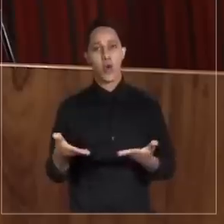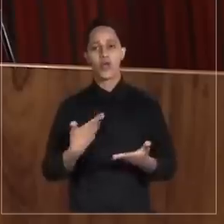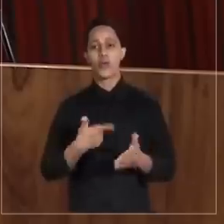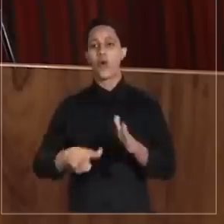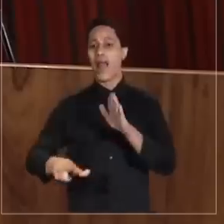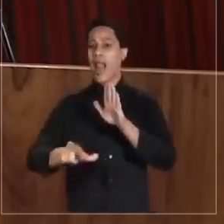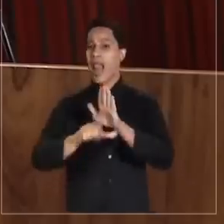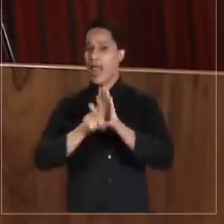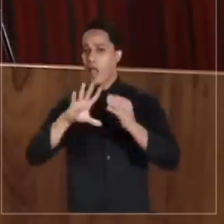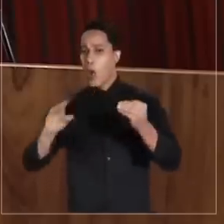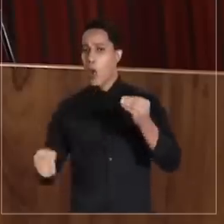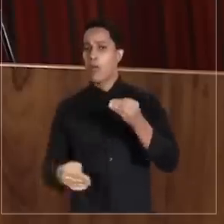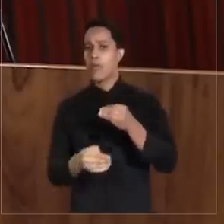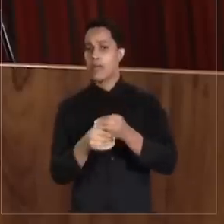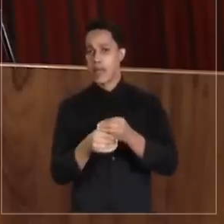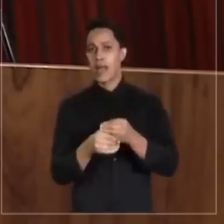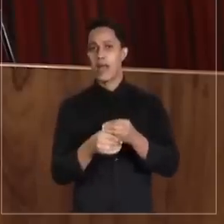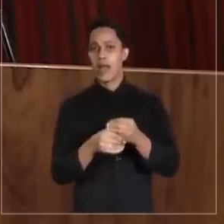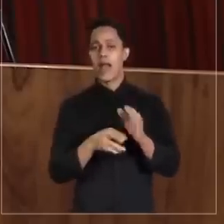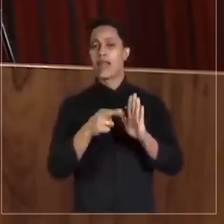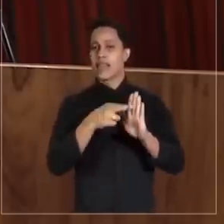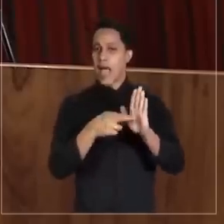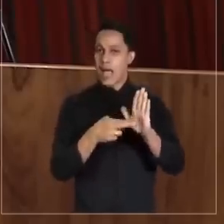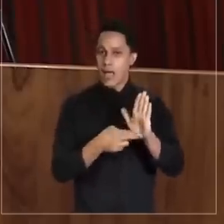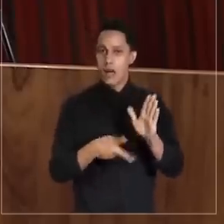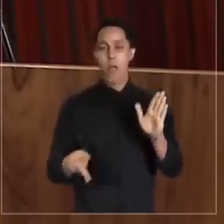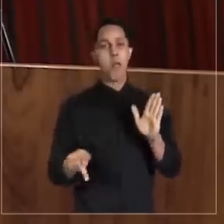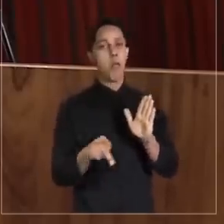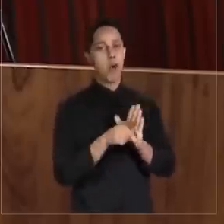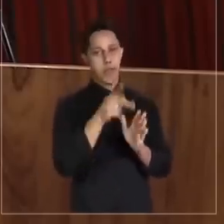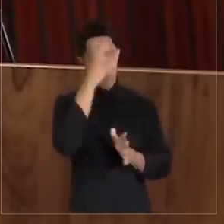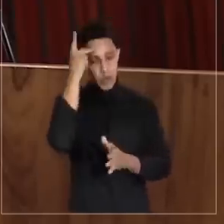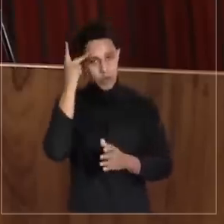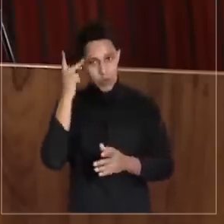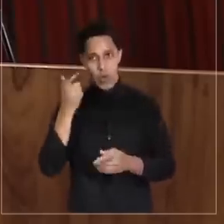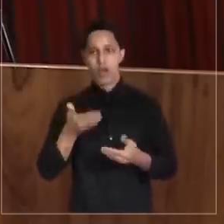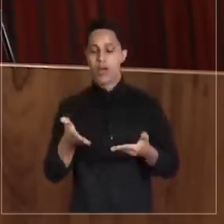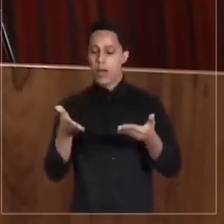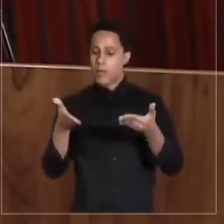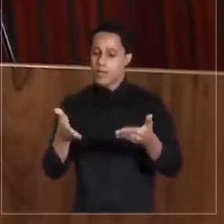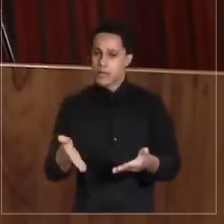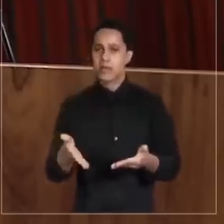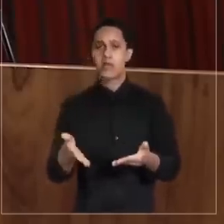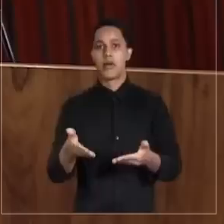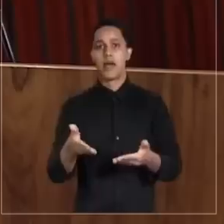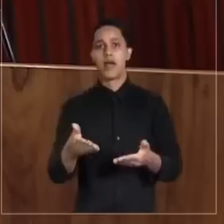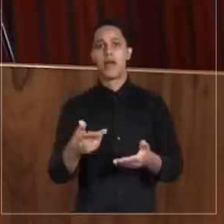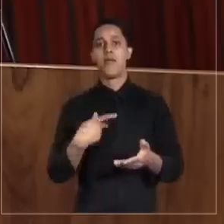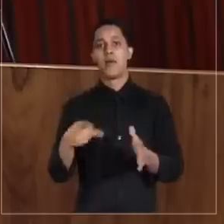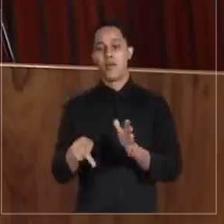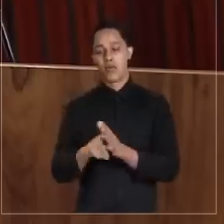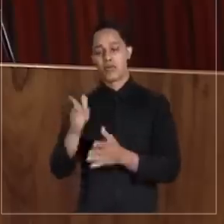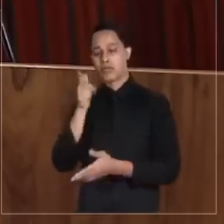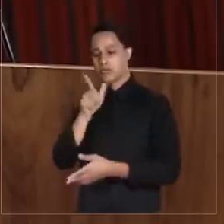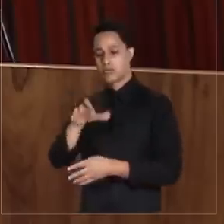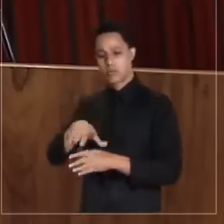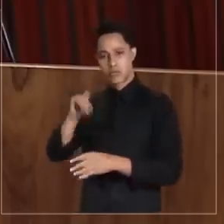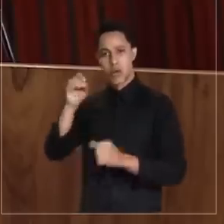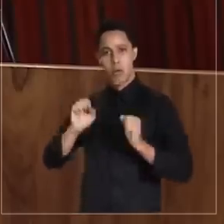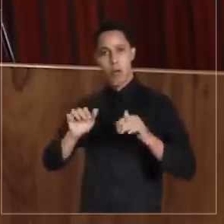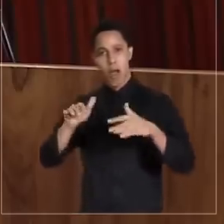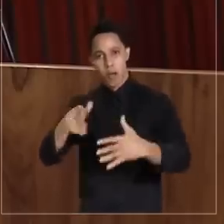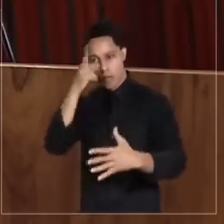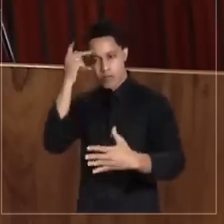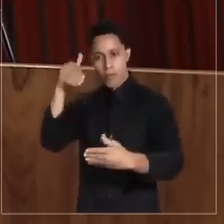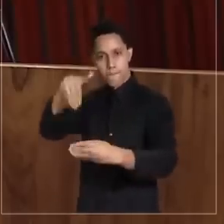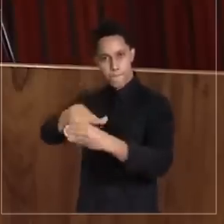lei complementar, nos termos previstos para que o legislador atuasse e foi eleito em Estado pelo povo brasileiro, como eu disse, com